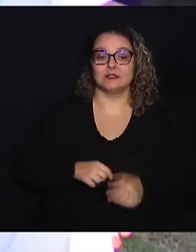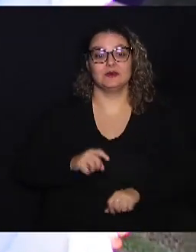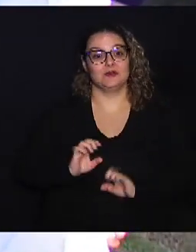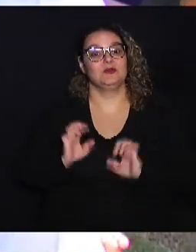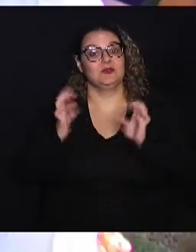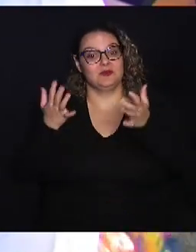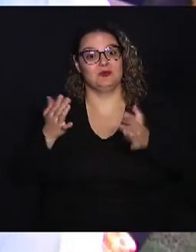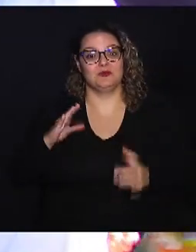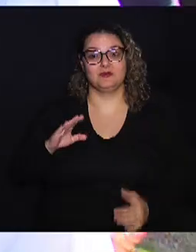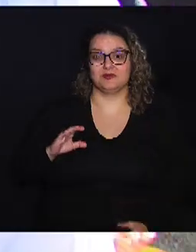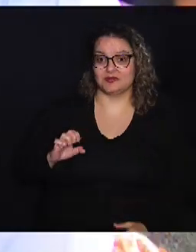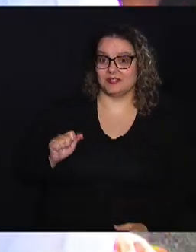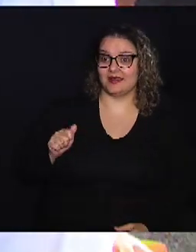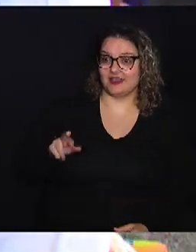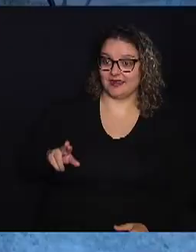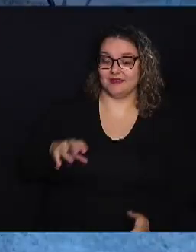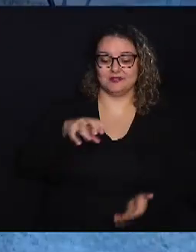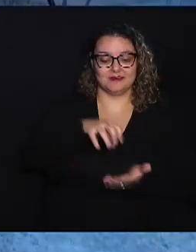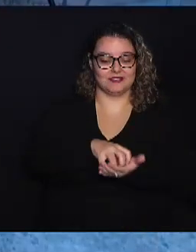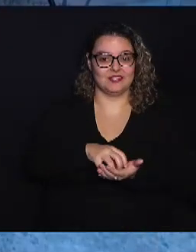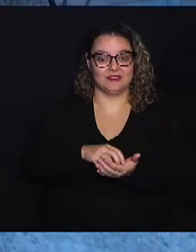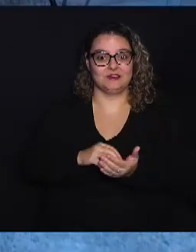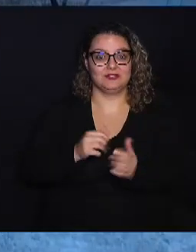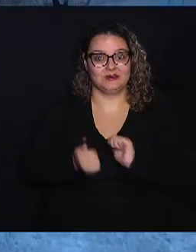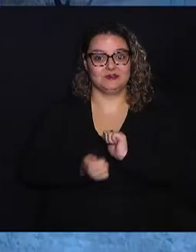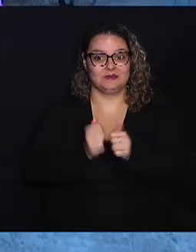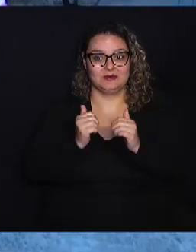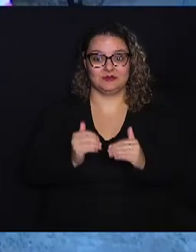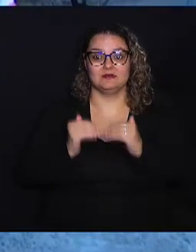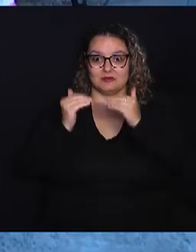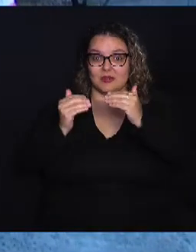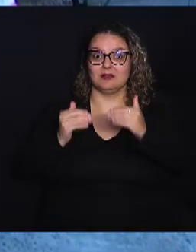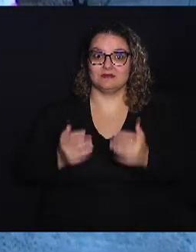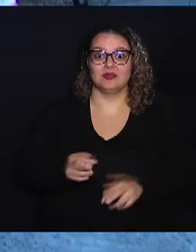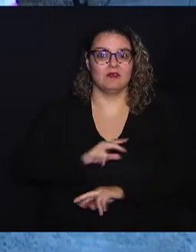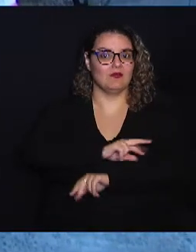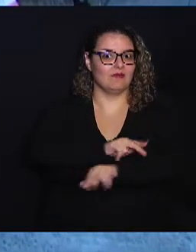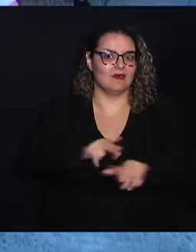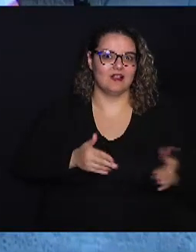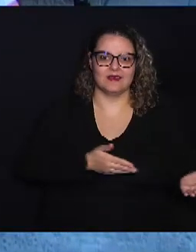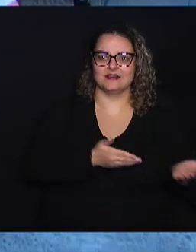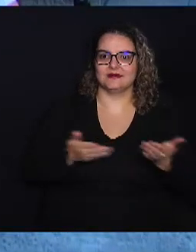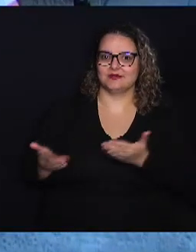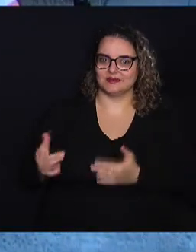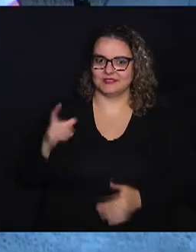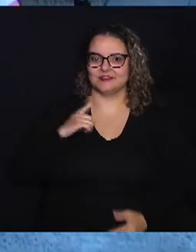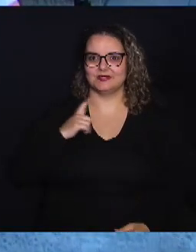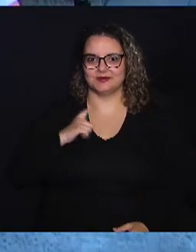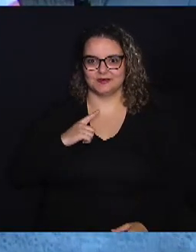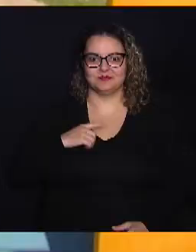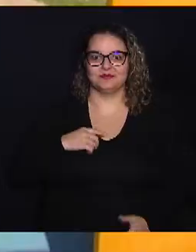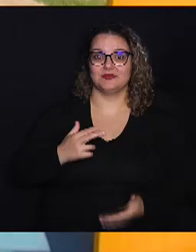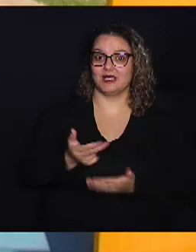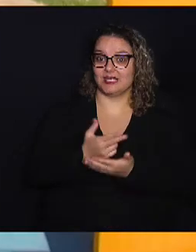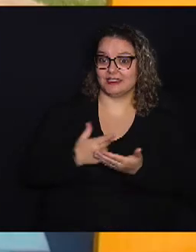no CEAR, o Centro Esportivo de Alto Rendimento, foram diversas as apresentações. Desenho, música, poesia,